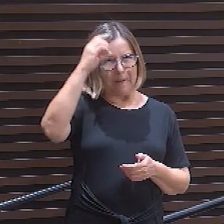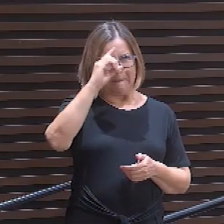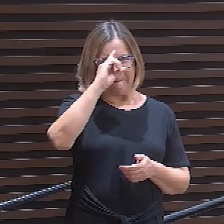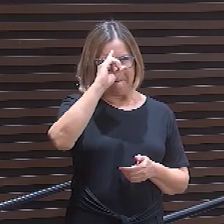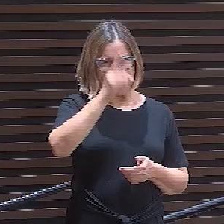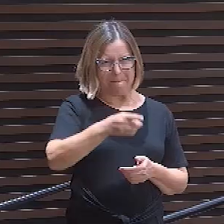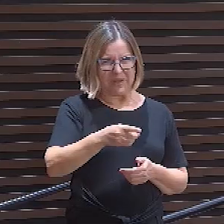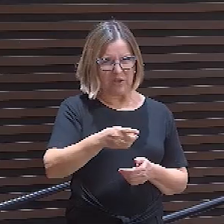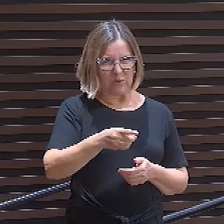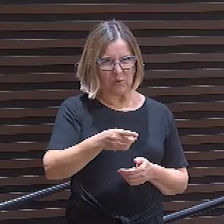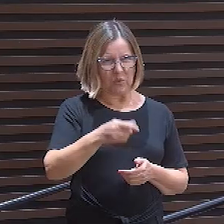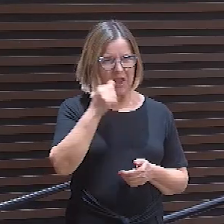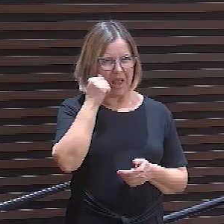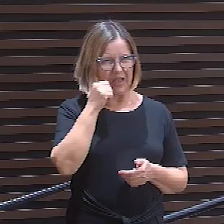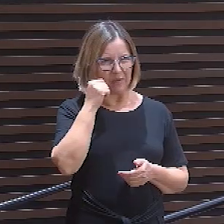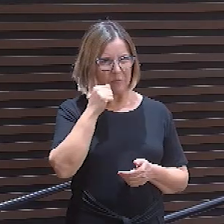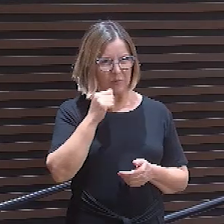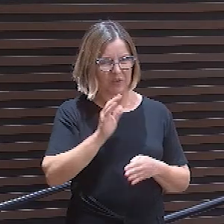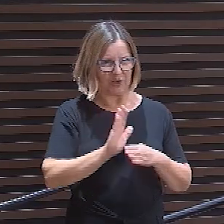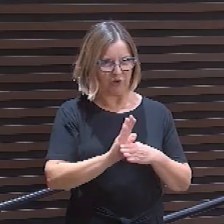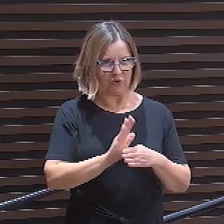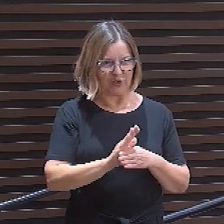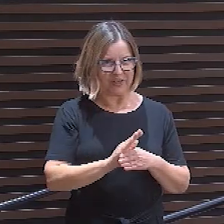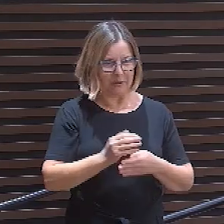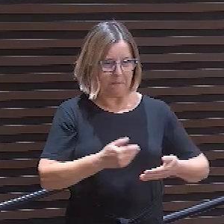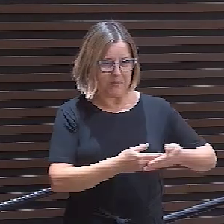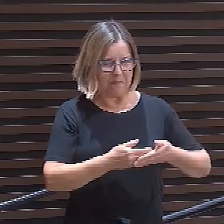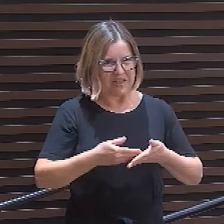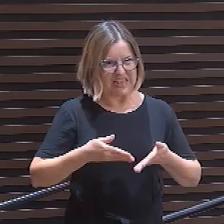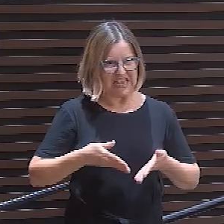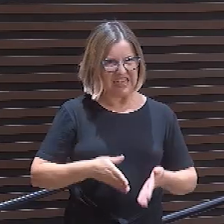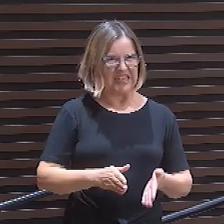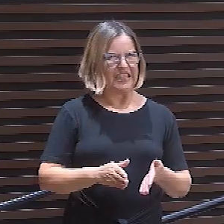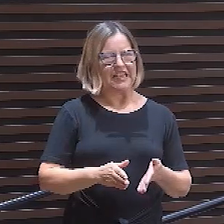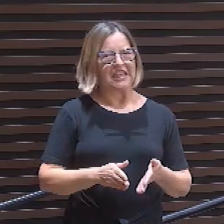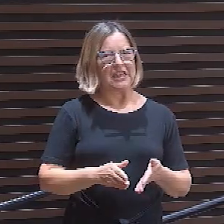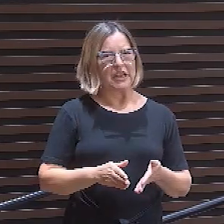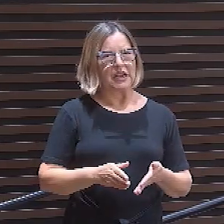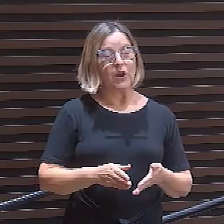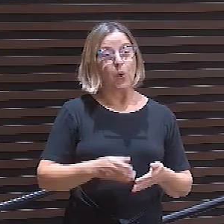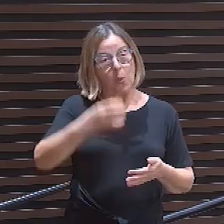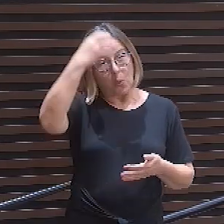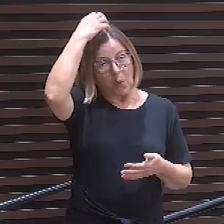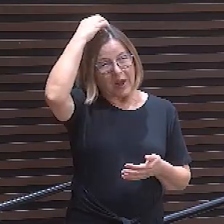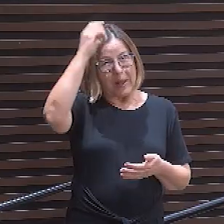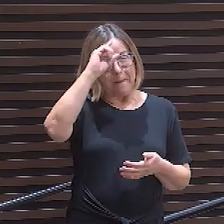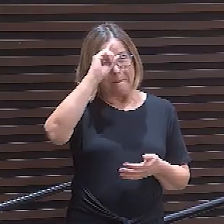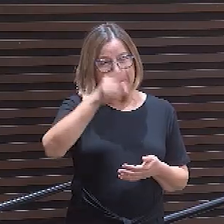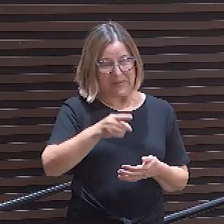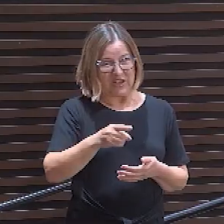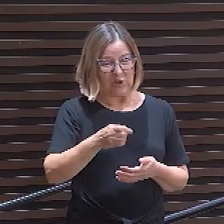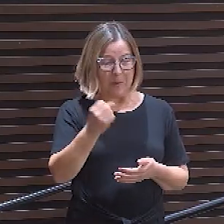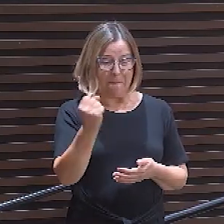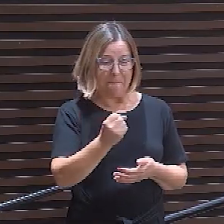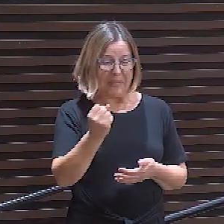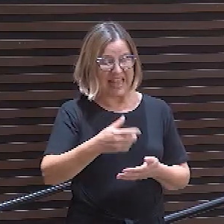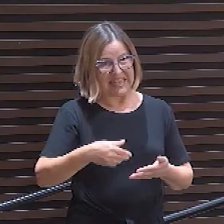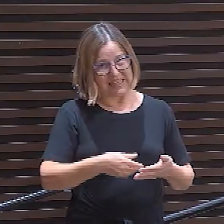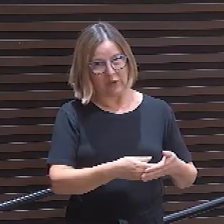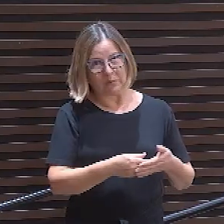matar as crianças. Muito semelhante àquilo que aconteceu com